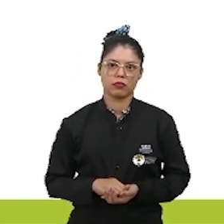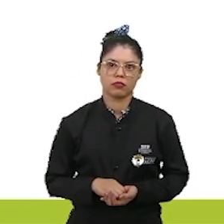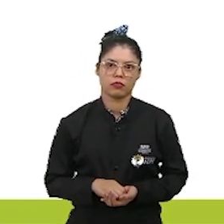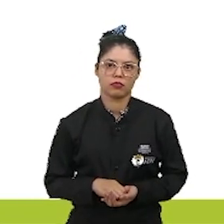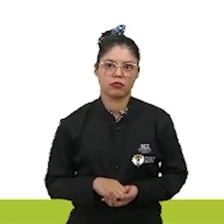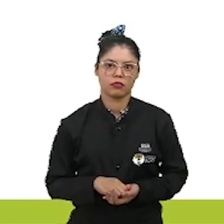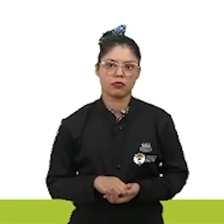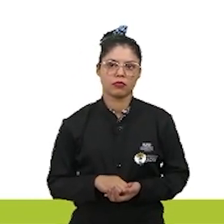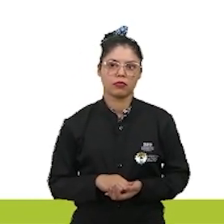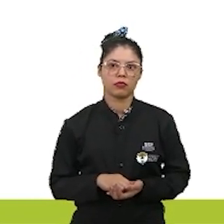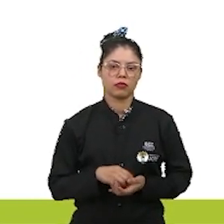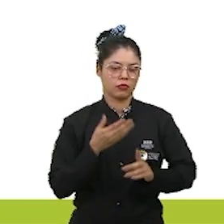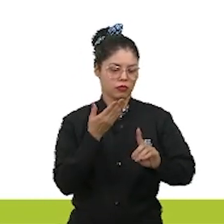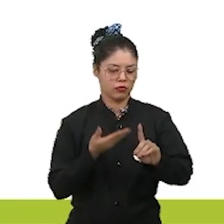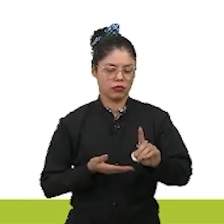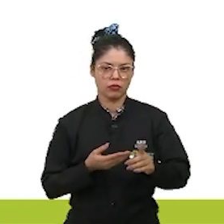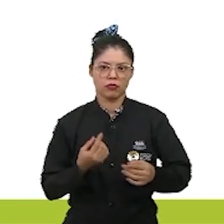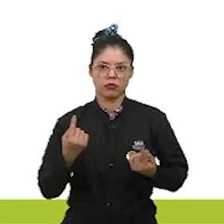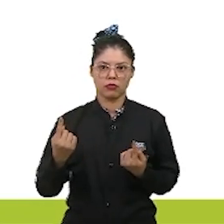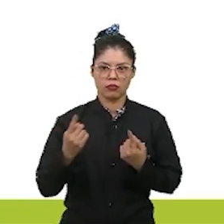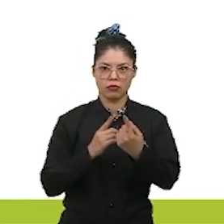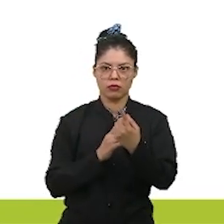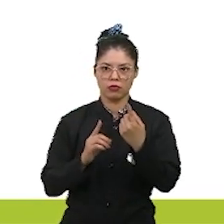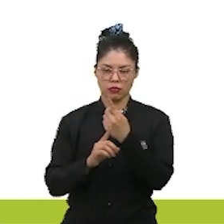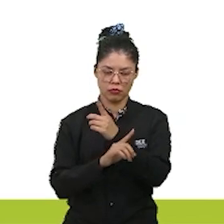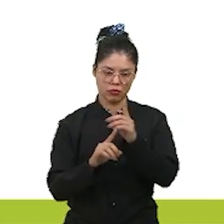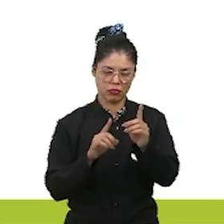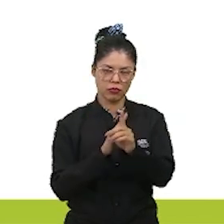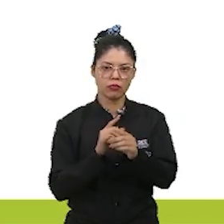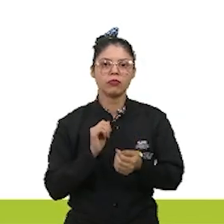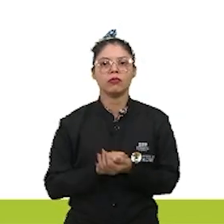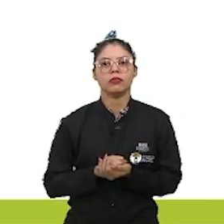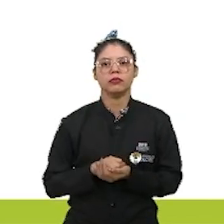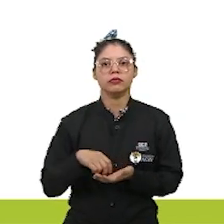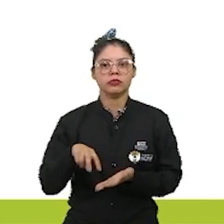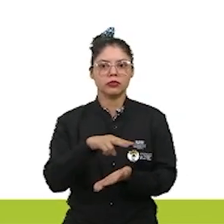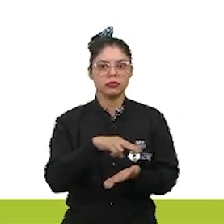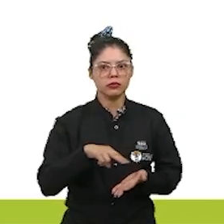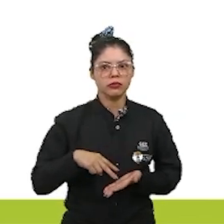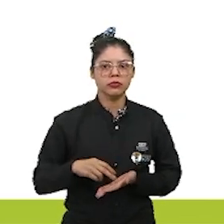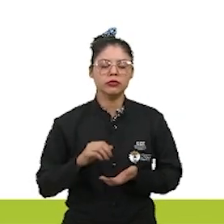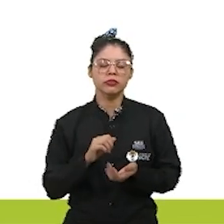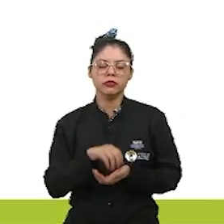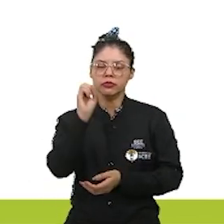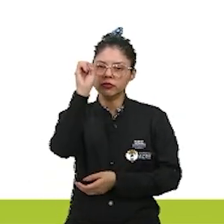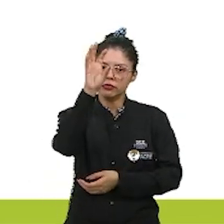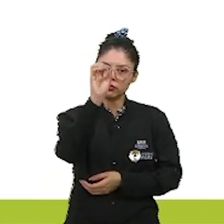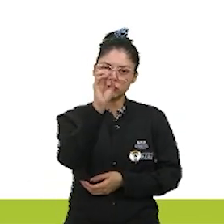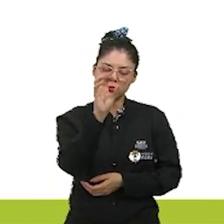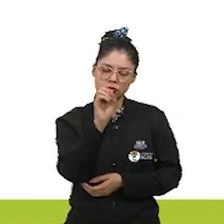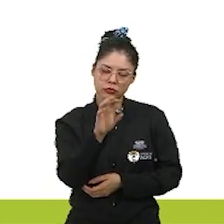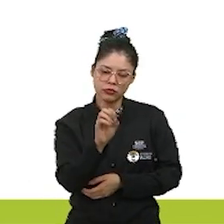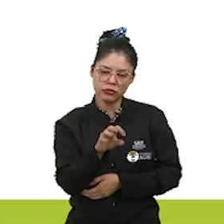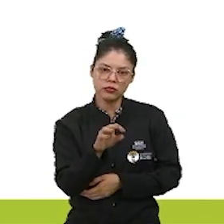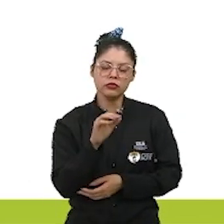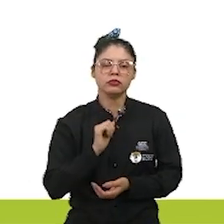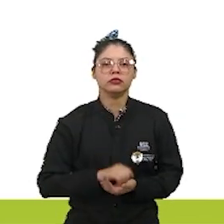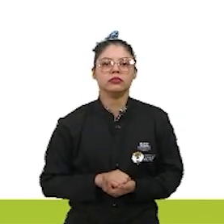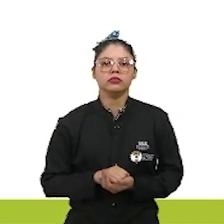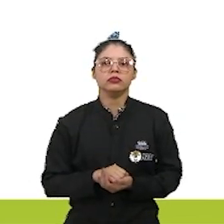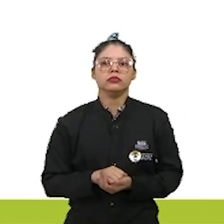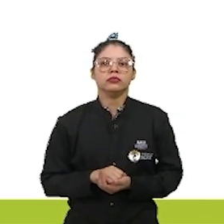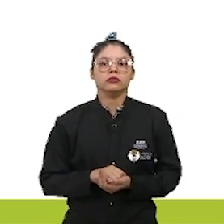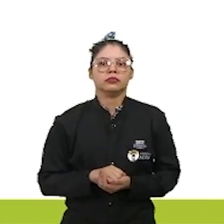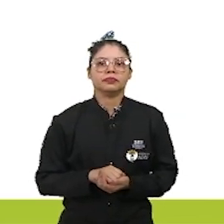aí a representação de dois garotinhos, né, numa faixa de pedestres aí, num sinal